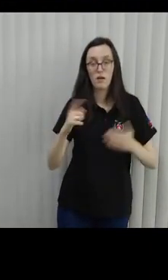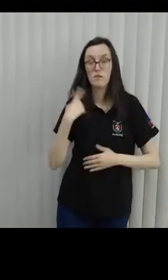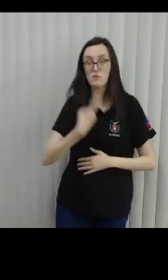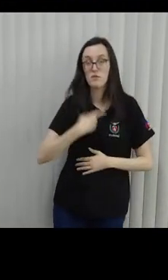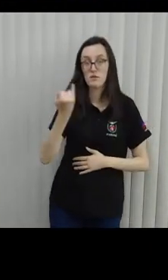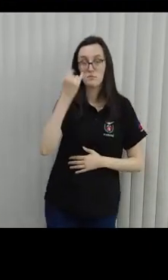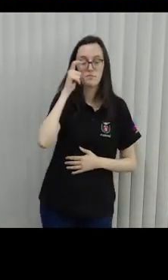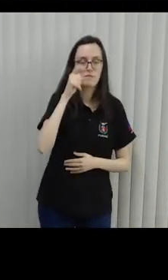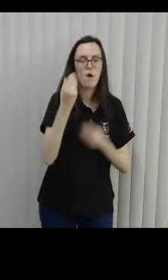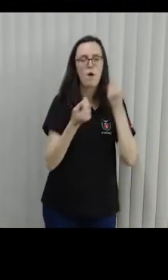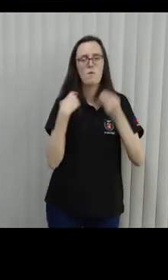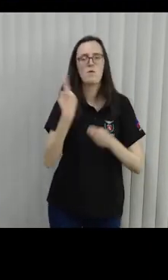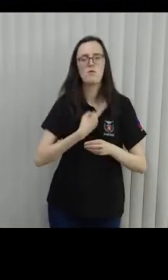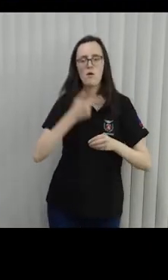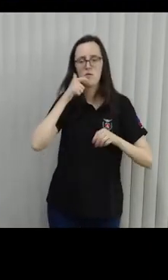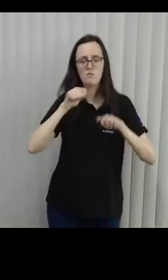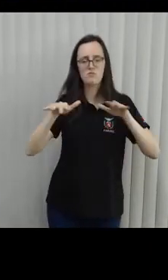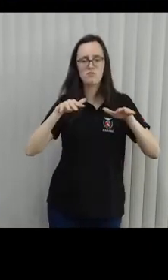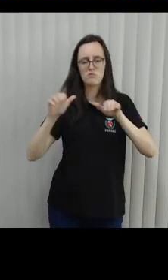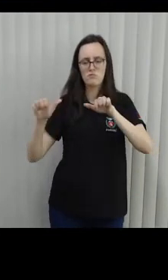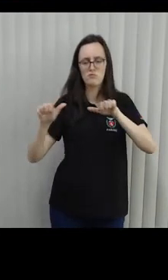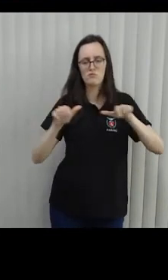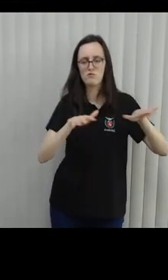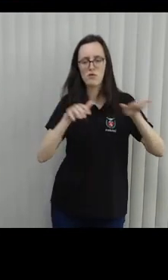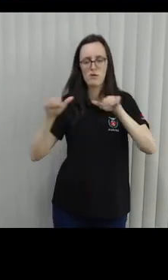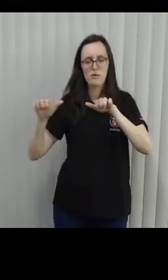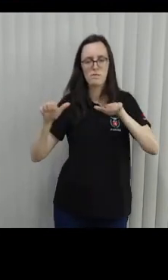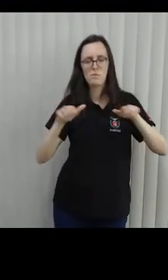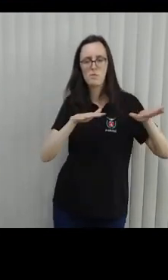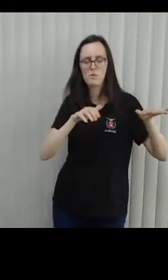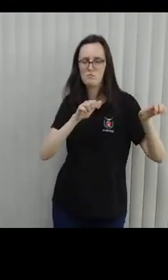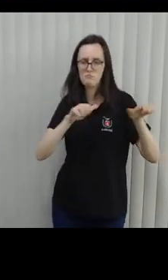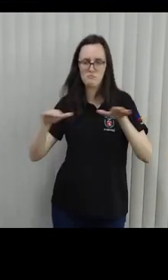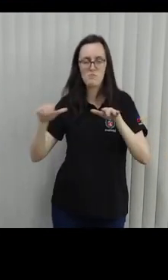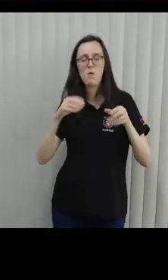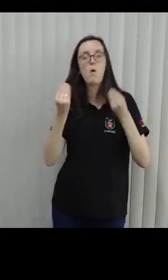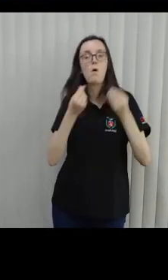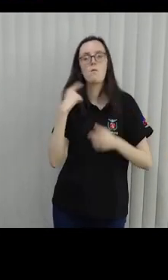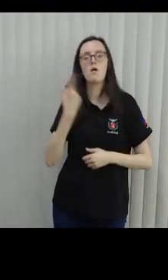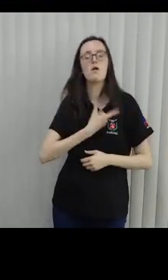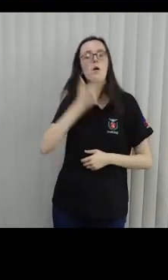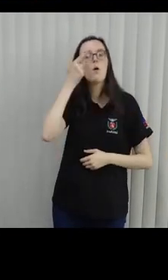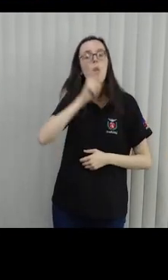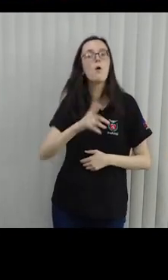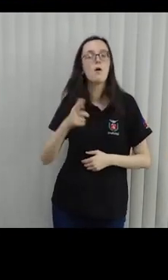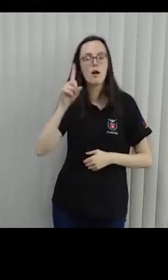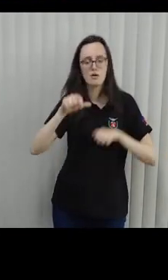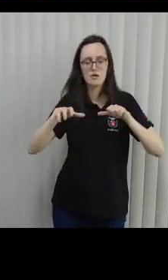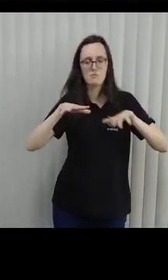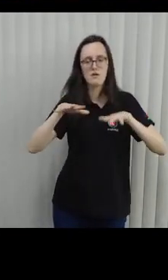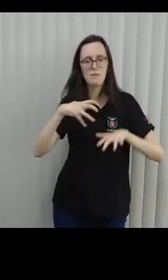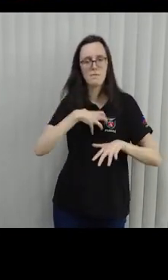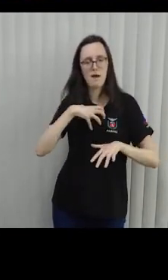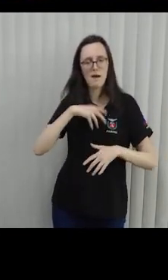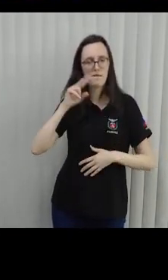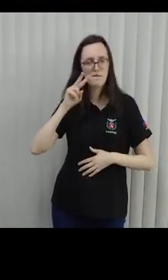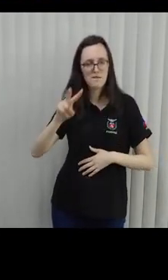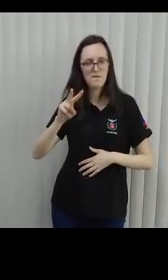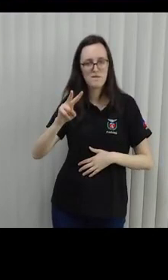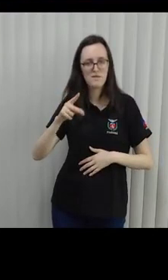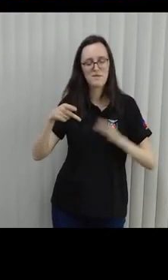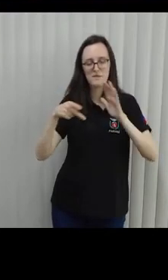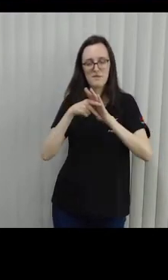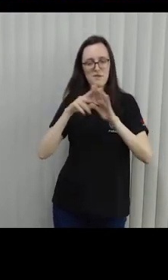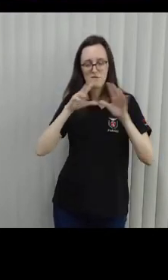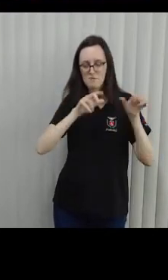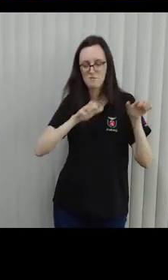agora. Como é que a gente movimenta esse chão para que, de fato, a gente consiga fazer esse efeito, né, que a gente chama de parallax.